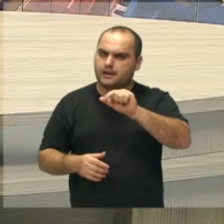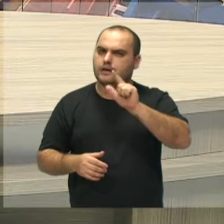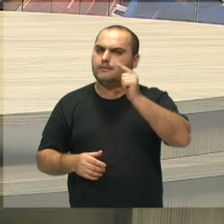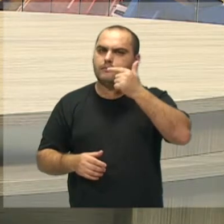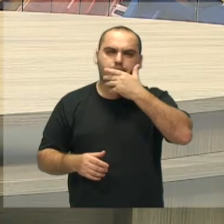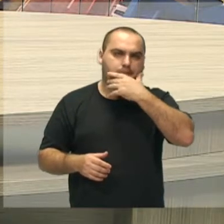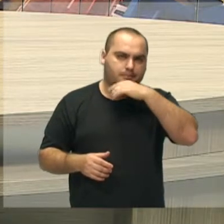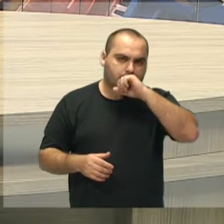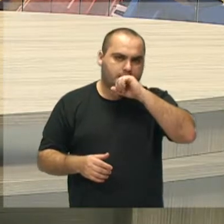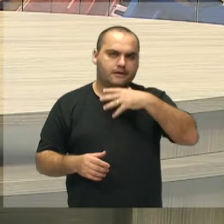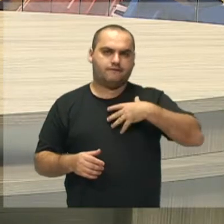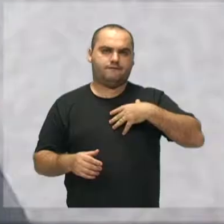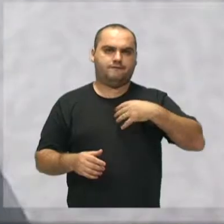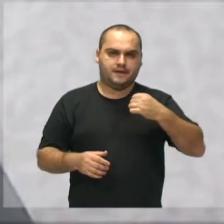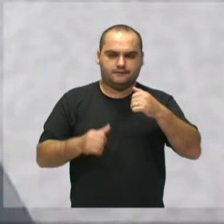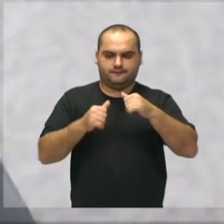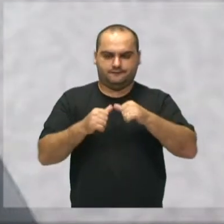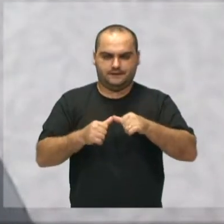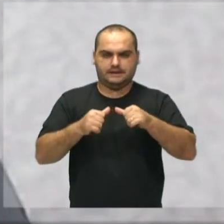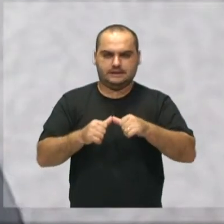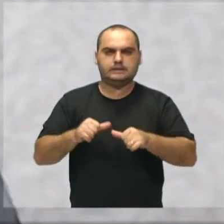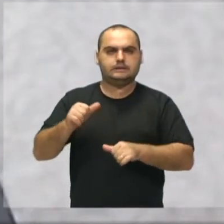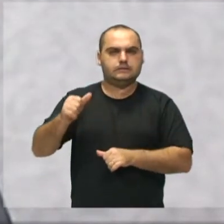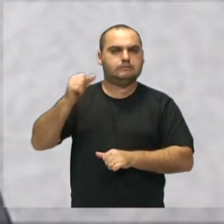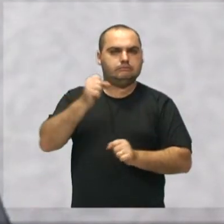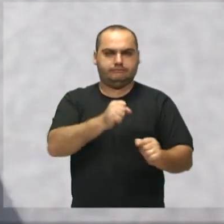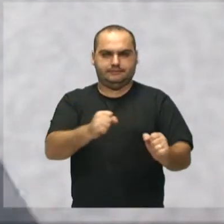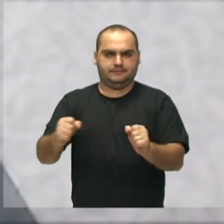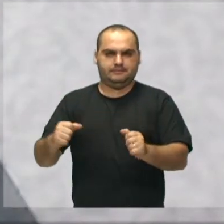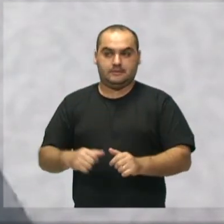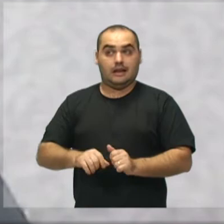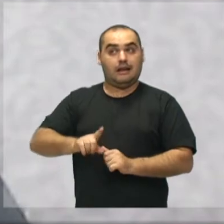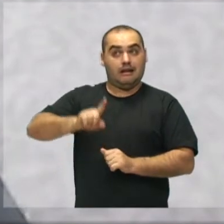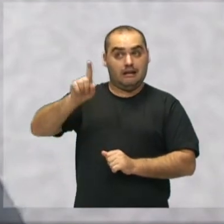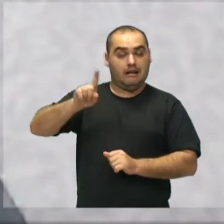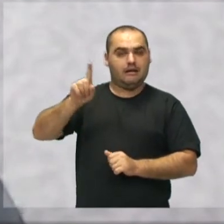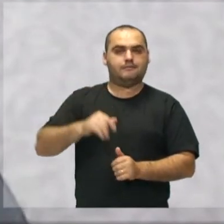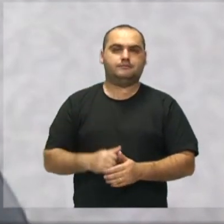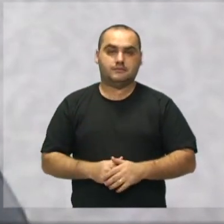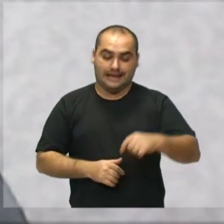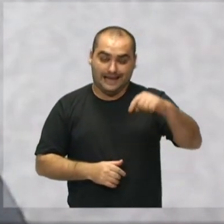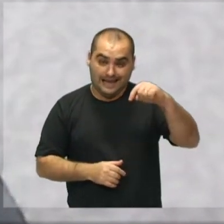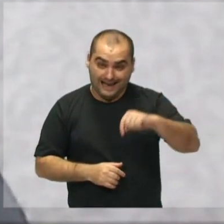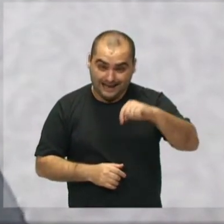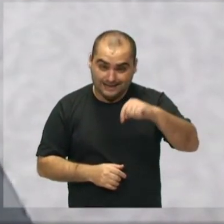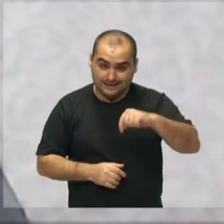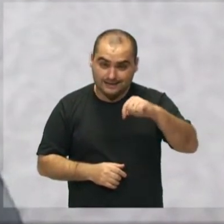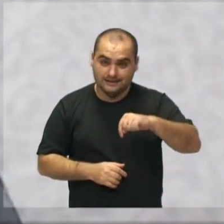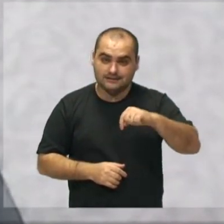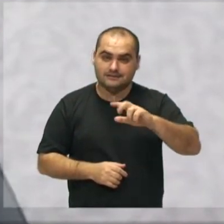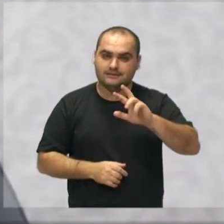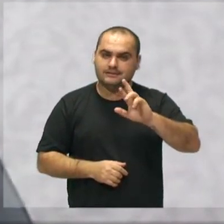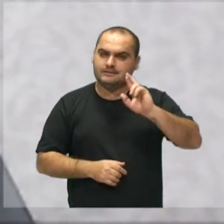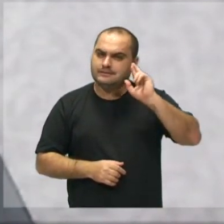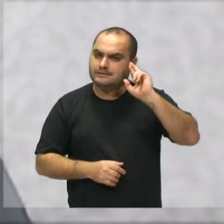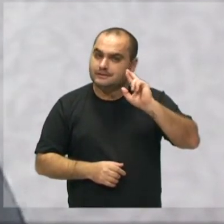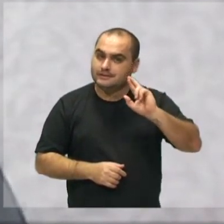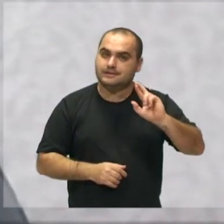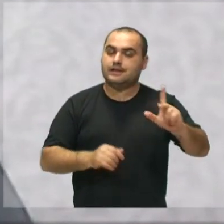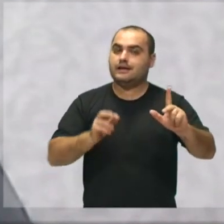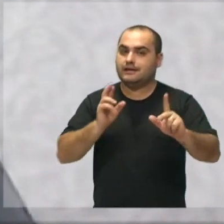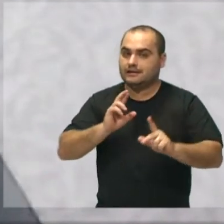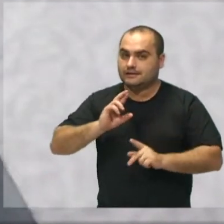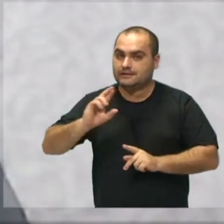o principado, né? Então, lá isso funciona muito bem. Aqui nós temos um regime menos donatário, né, das